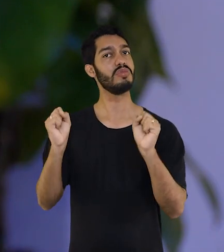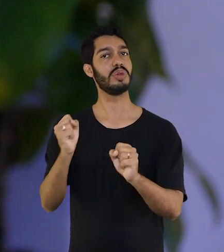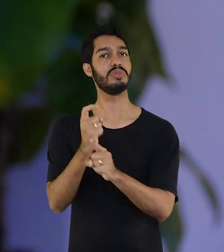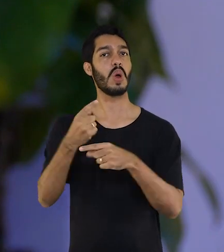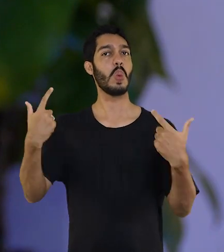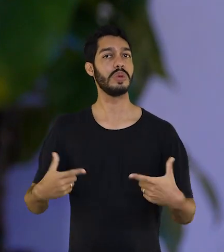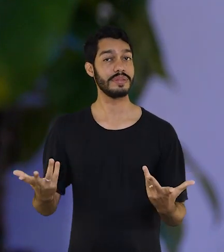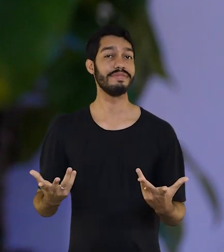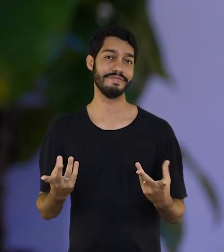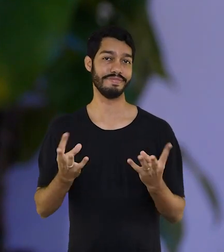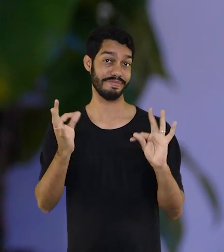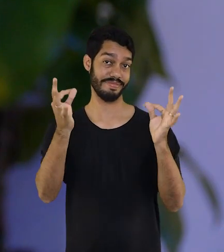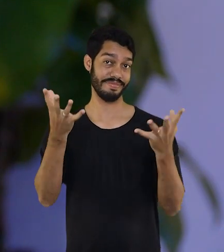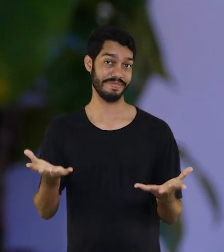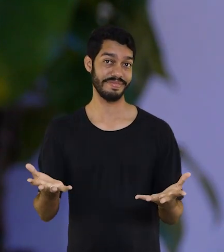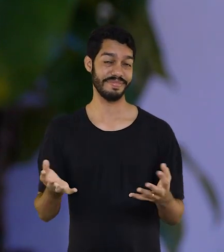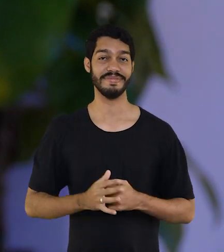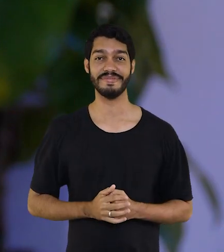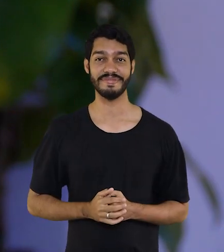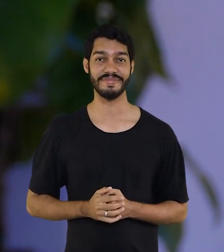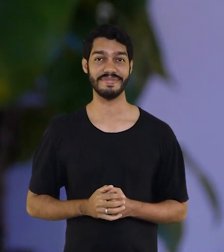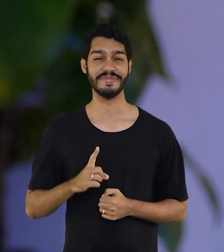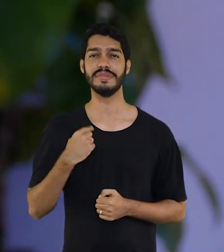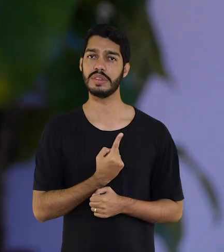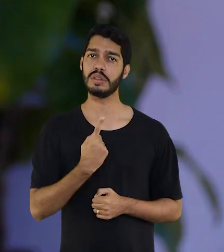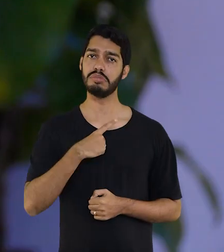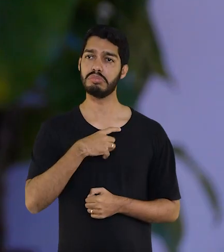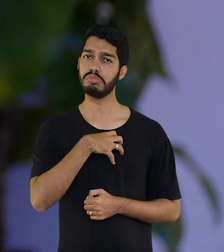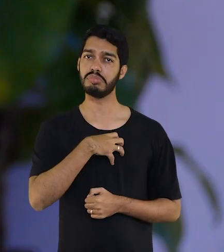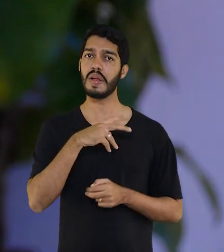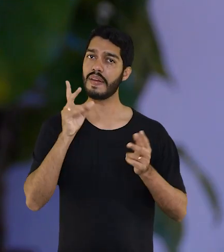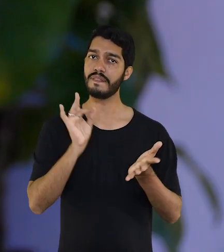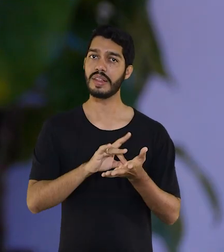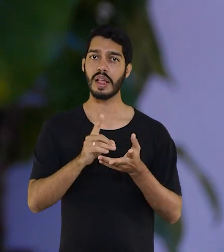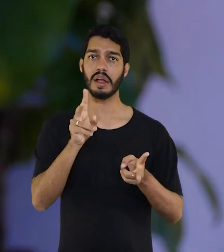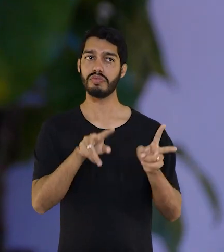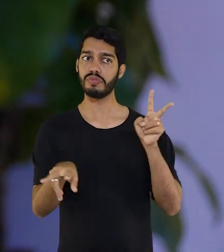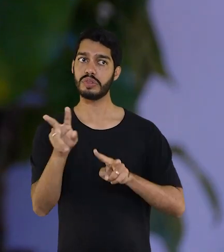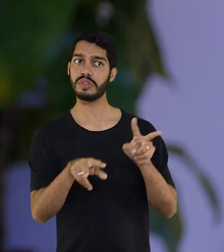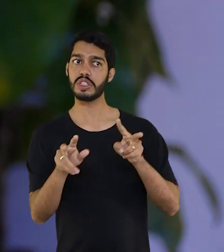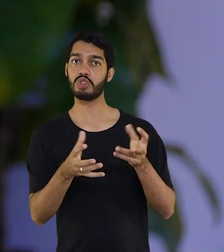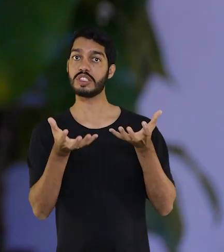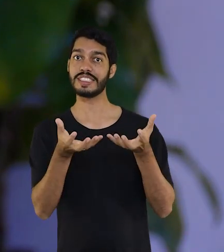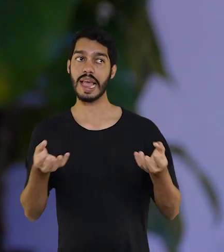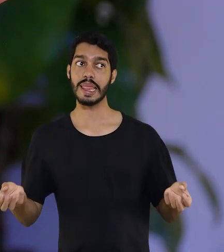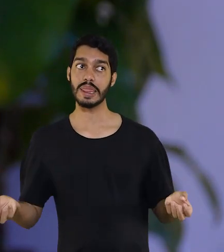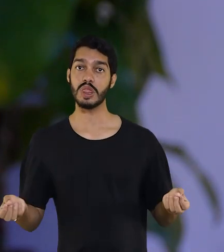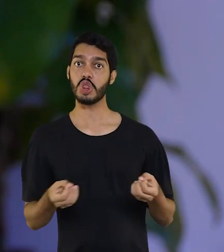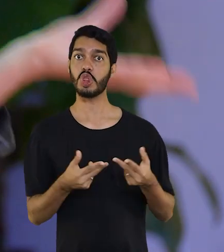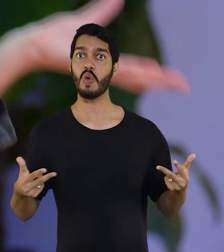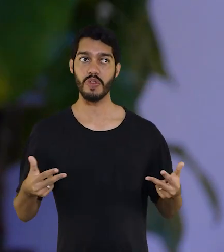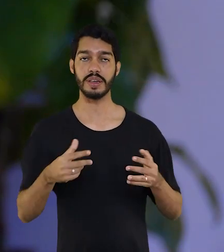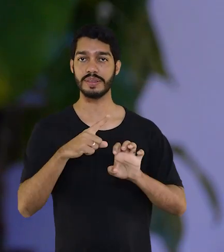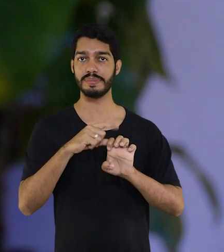tecnologia. Então, a gente tem como realmente visão fomentar